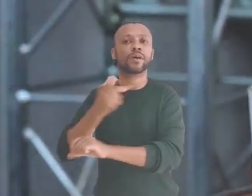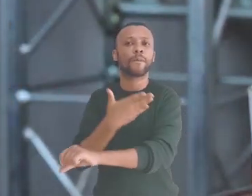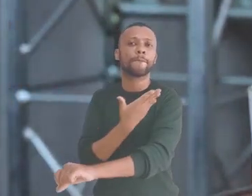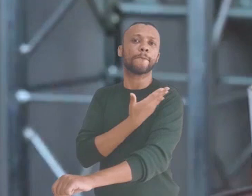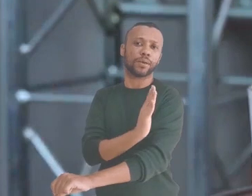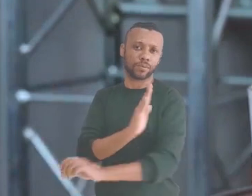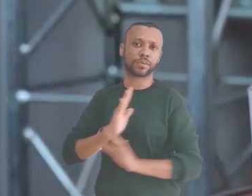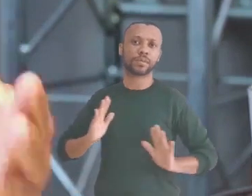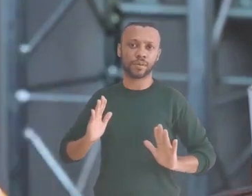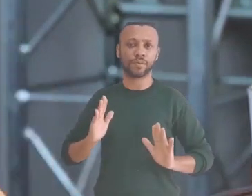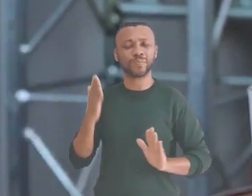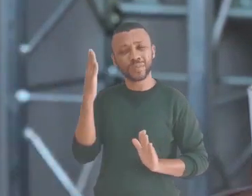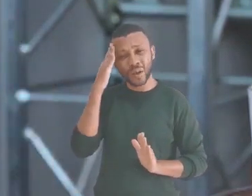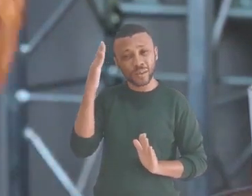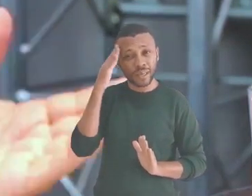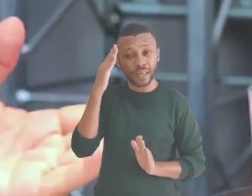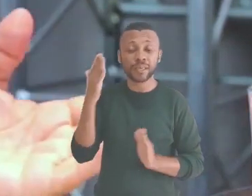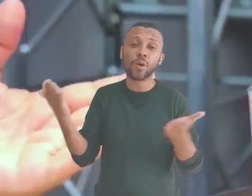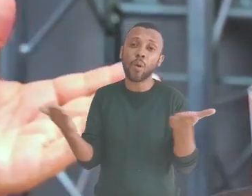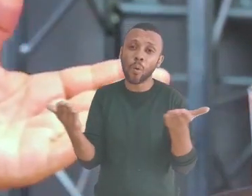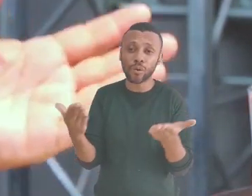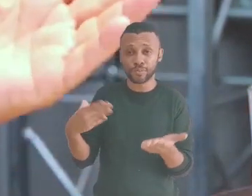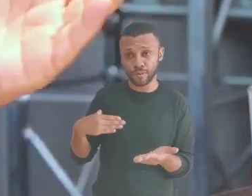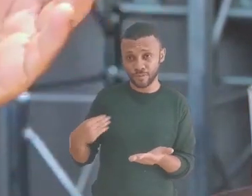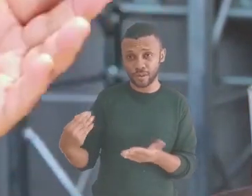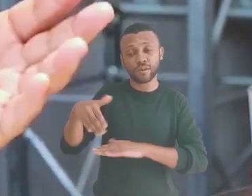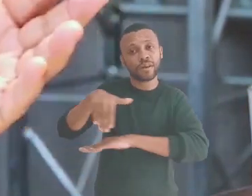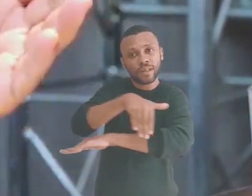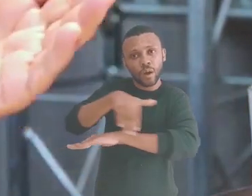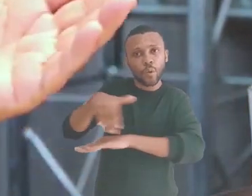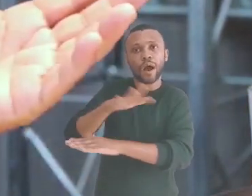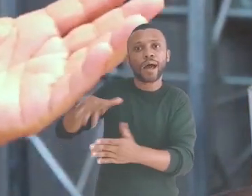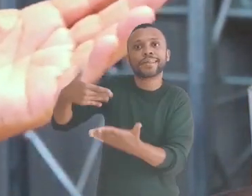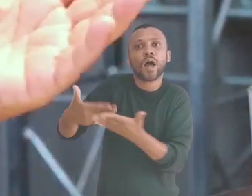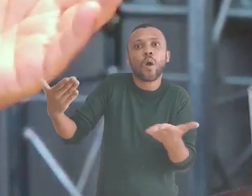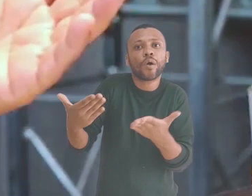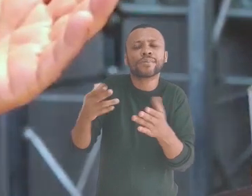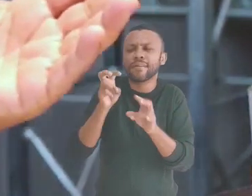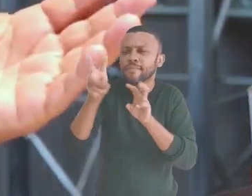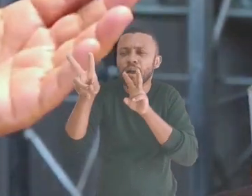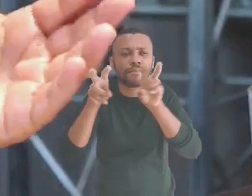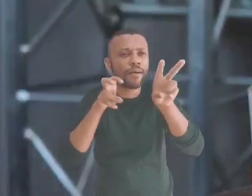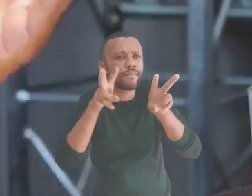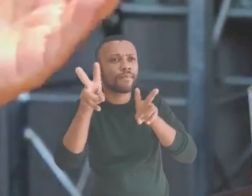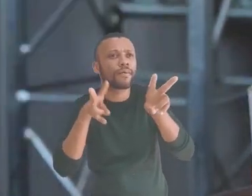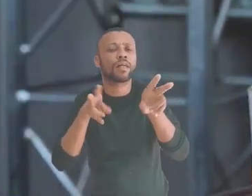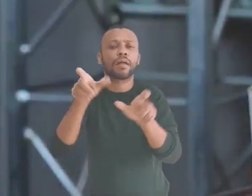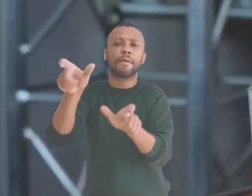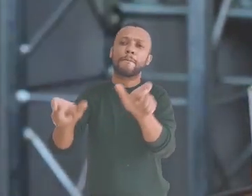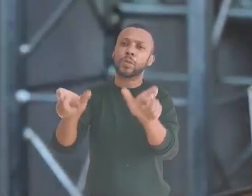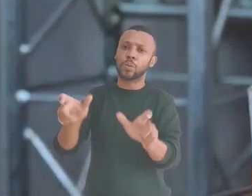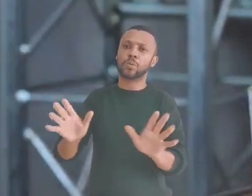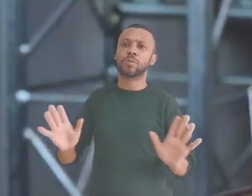gente. Sim, eu saí com meu filho hoje na rua, ainda ver aquelas pessoas apontando, rindo. E o